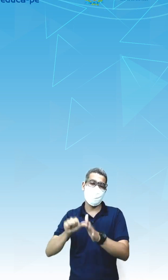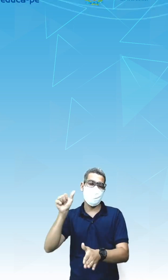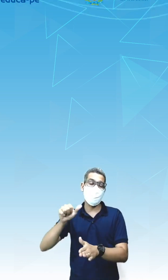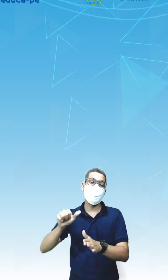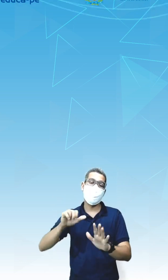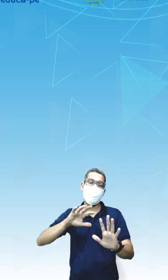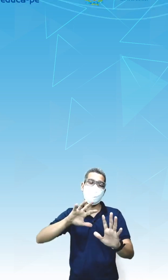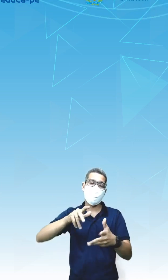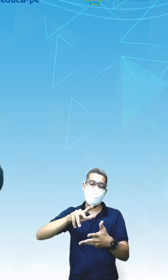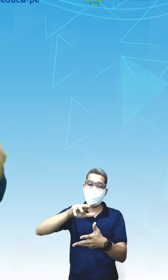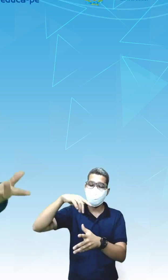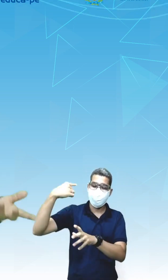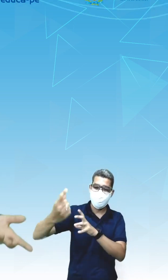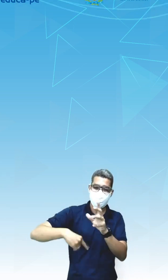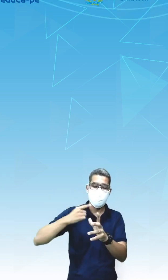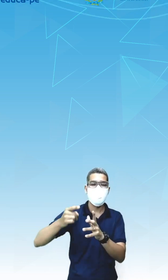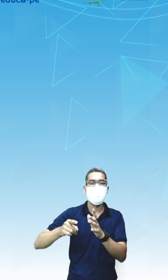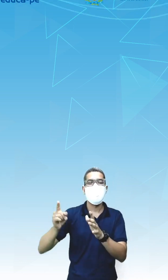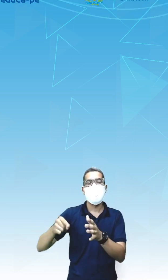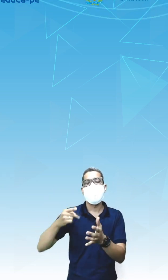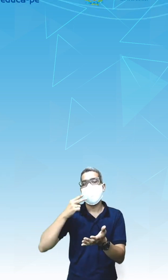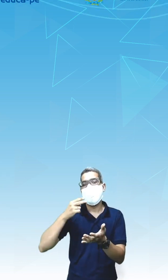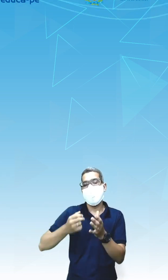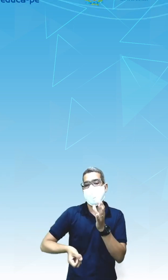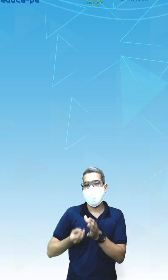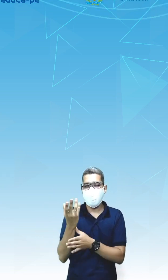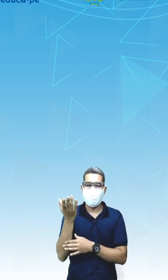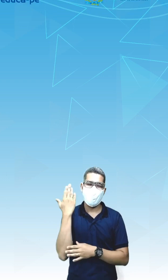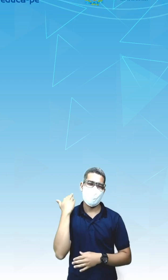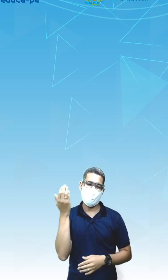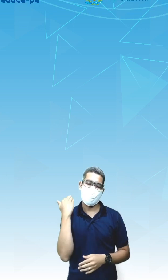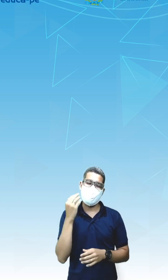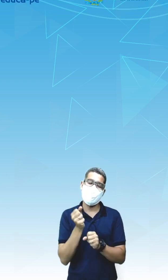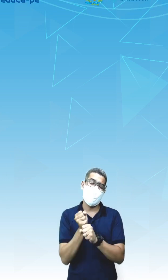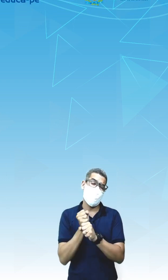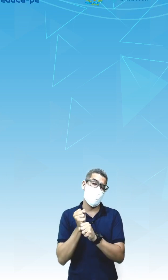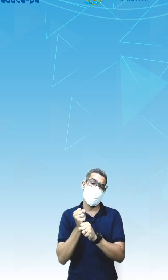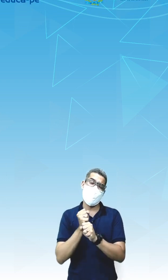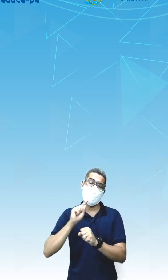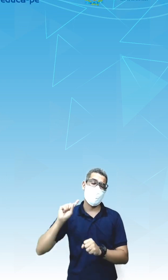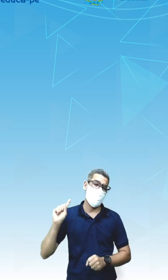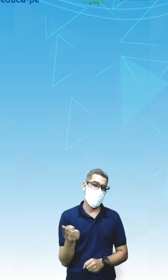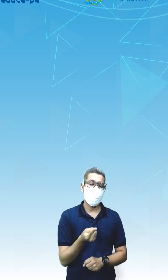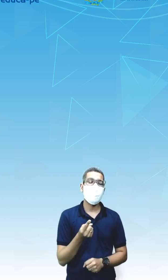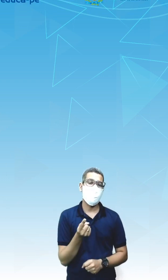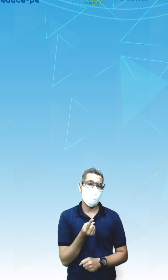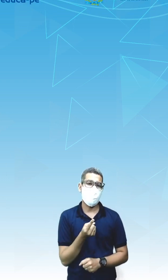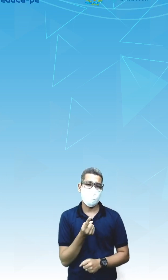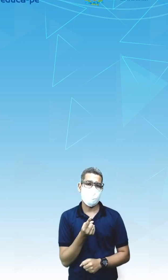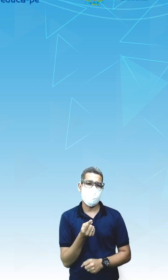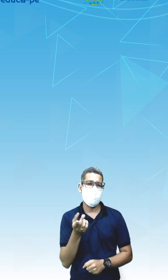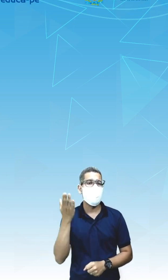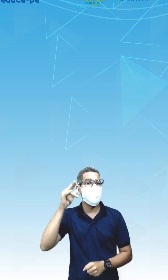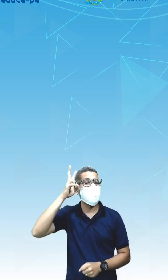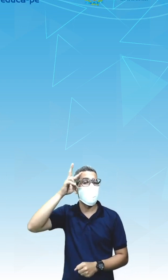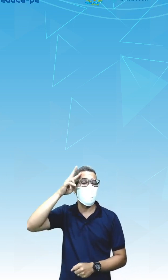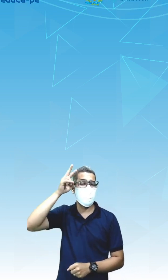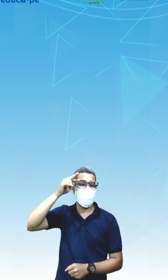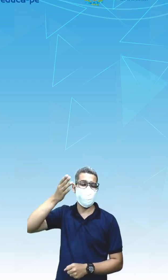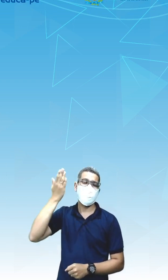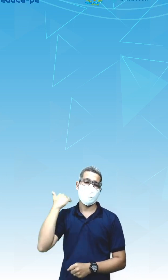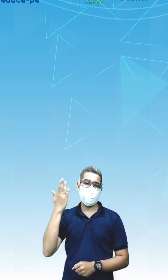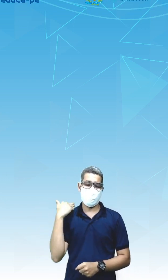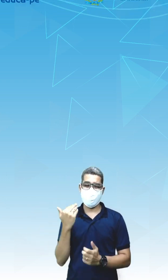possuem milhares de anos, meus amores. Oxe, desde o início lá da história antiga e